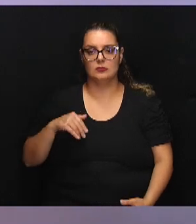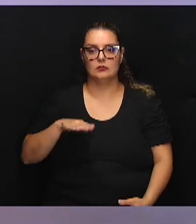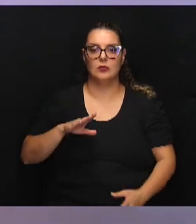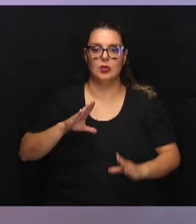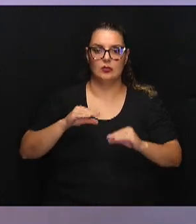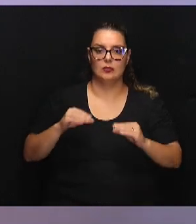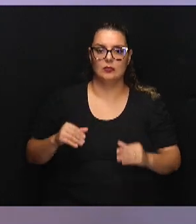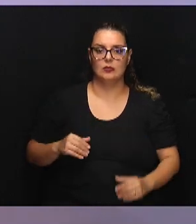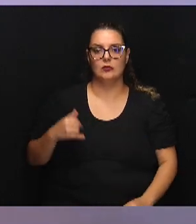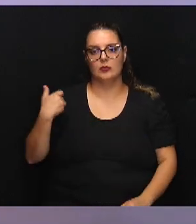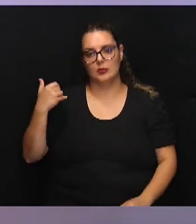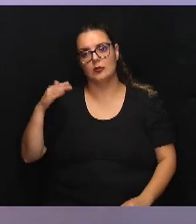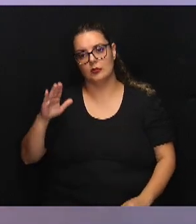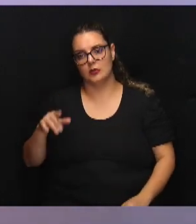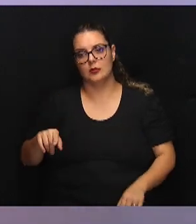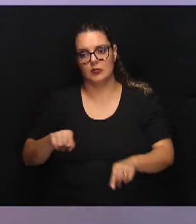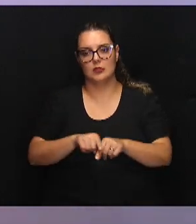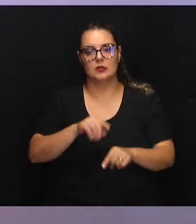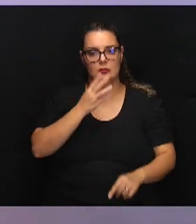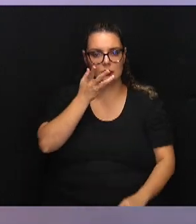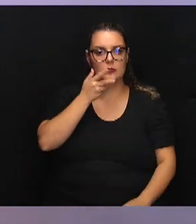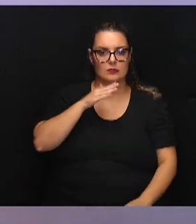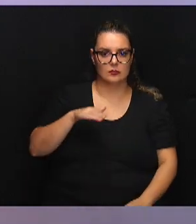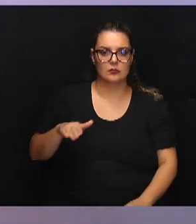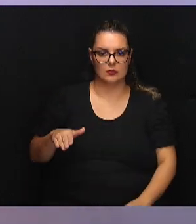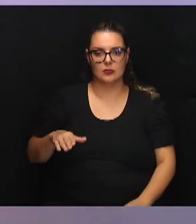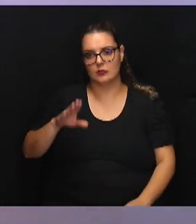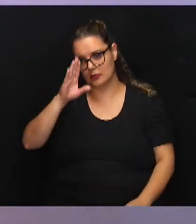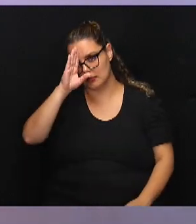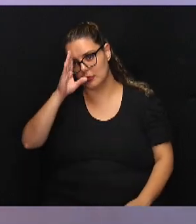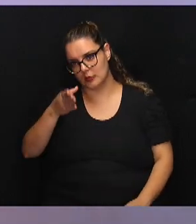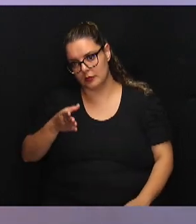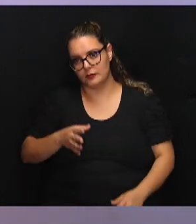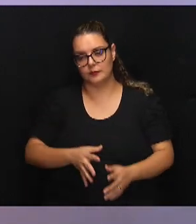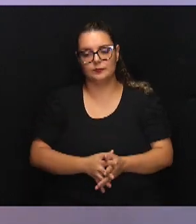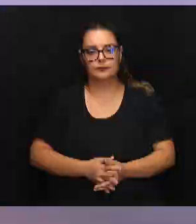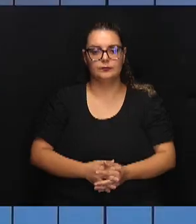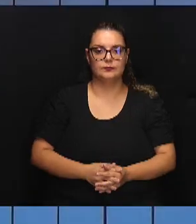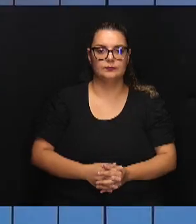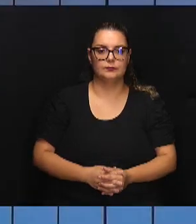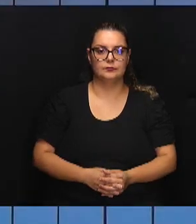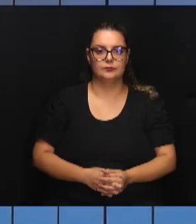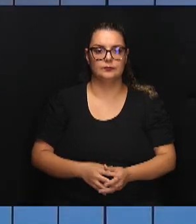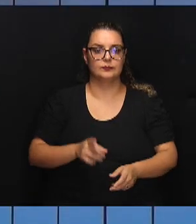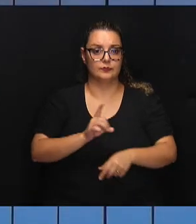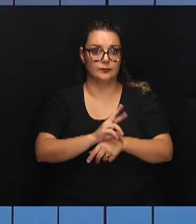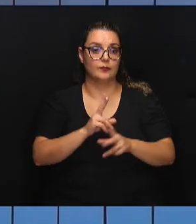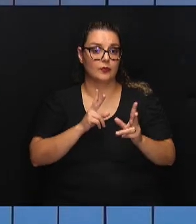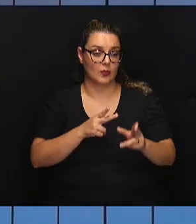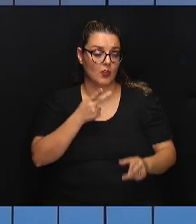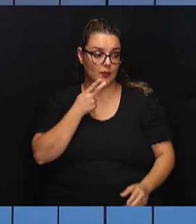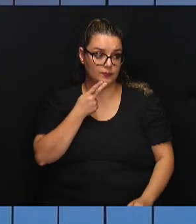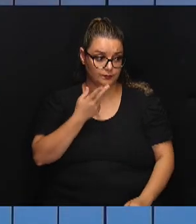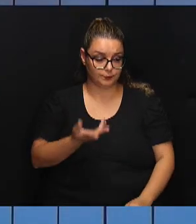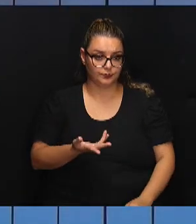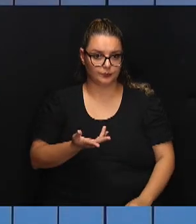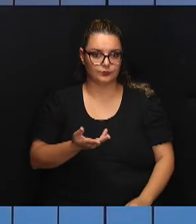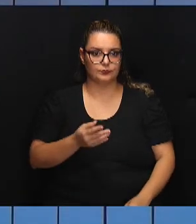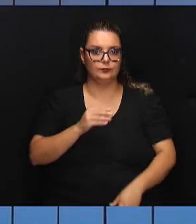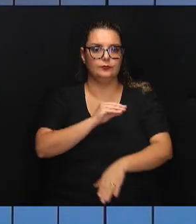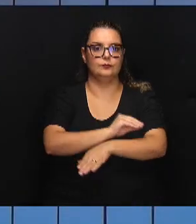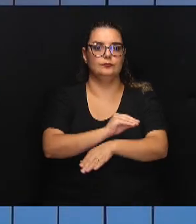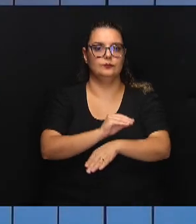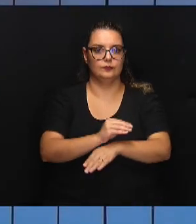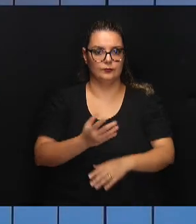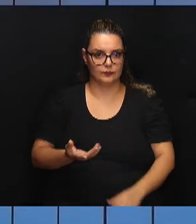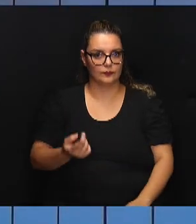tanto para adulto quanto para criança, mas para criança principalmente. Doutora, como a gente está falando sobre os cuidados,